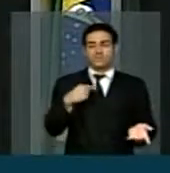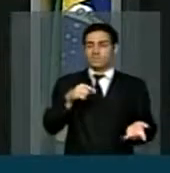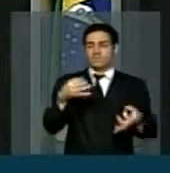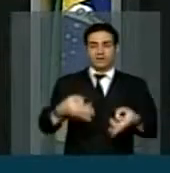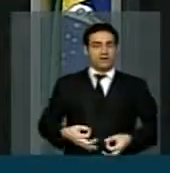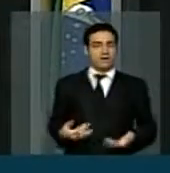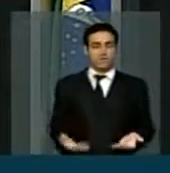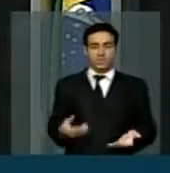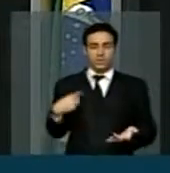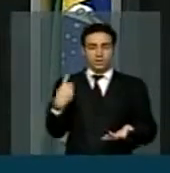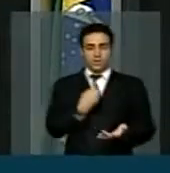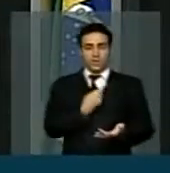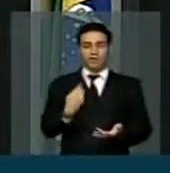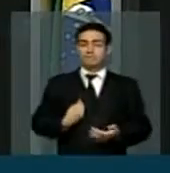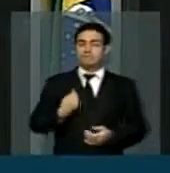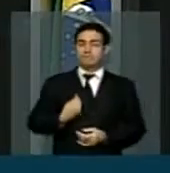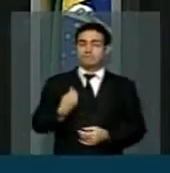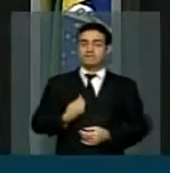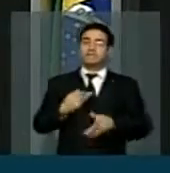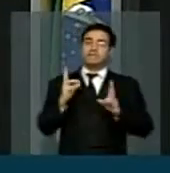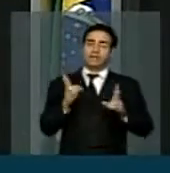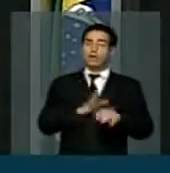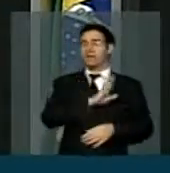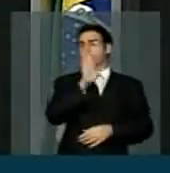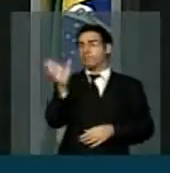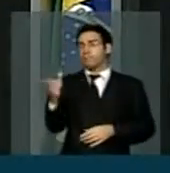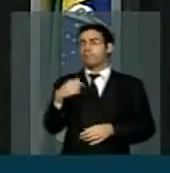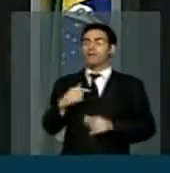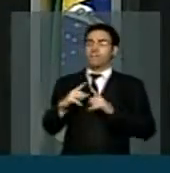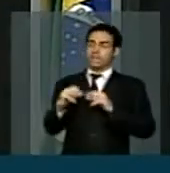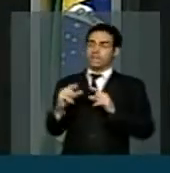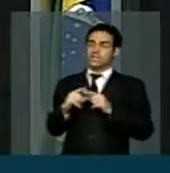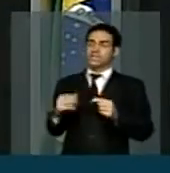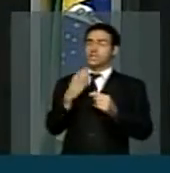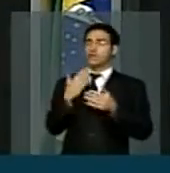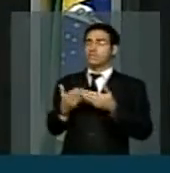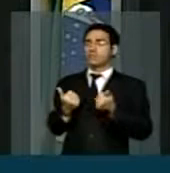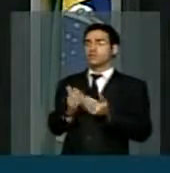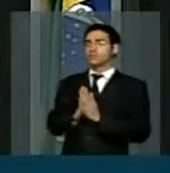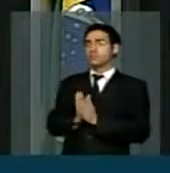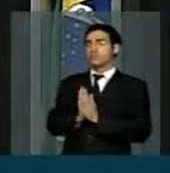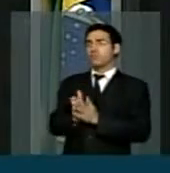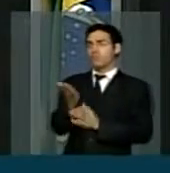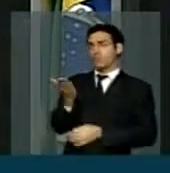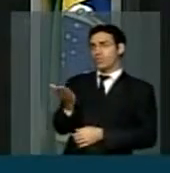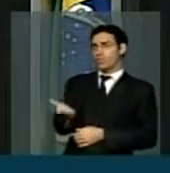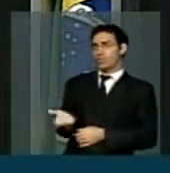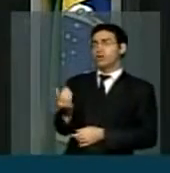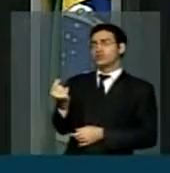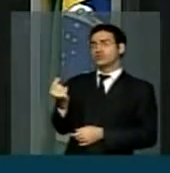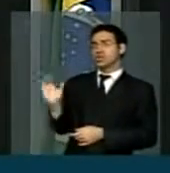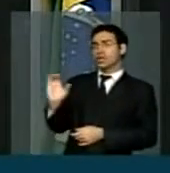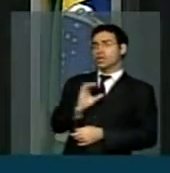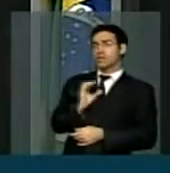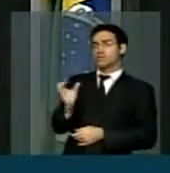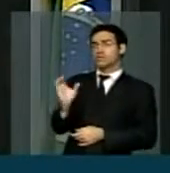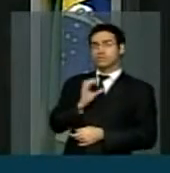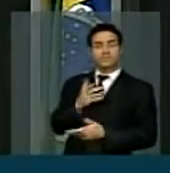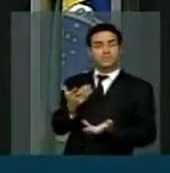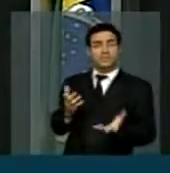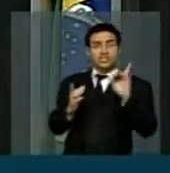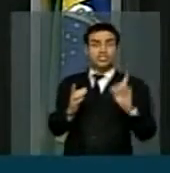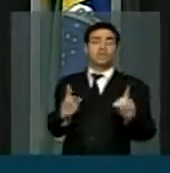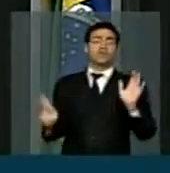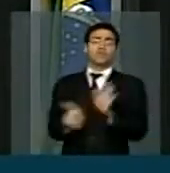nós estejamos sempre vindo a Brasília pedir com pires na mão que os recursos sejam liberados. É direito